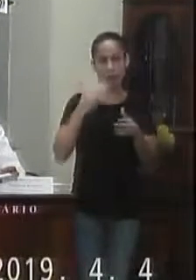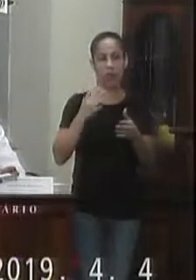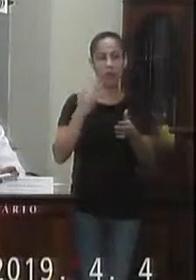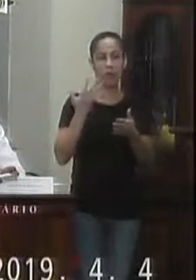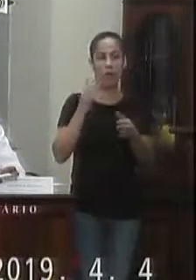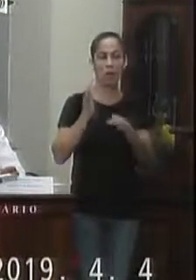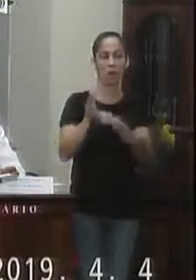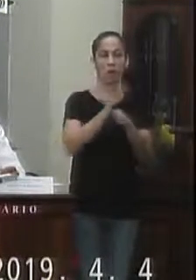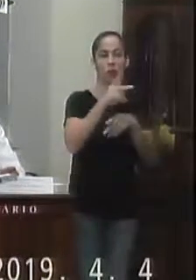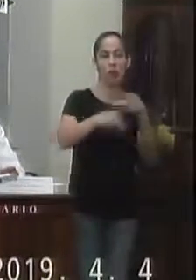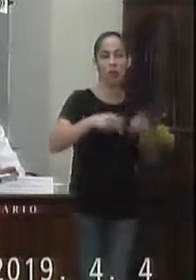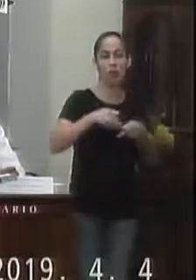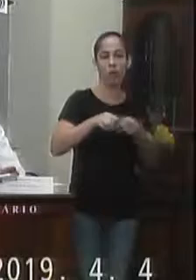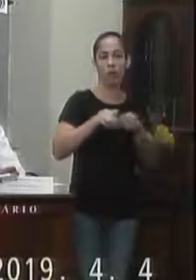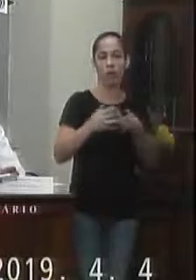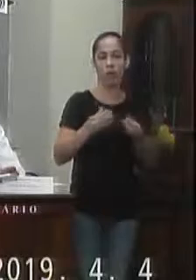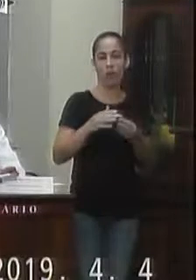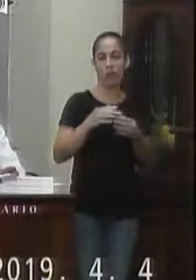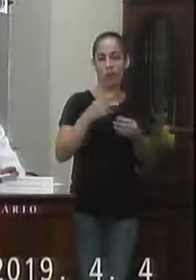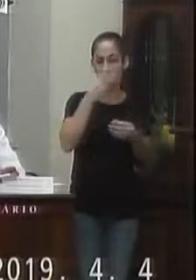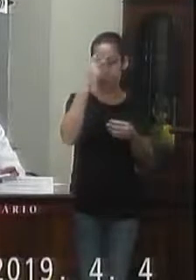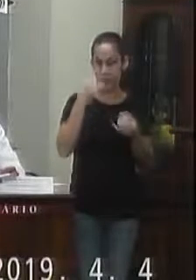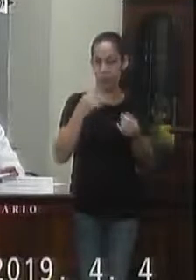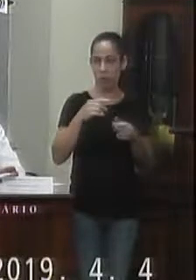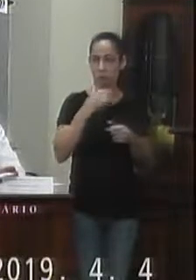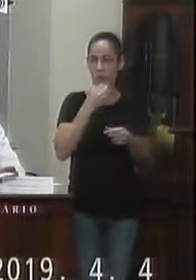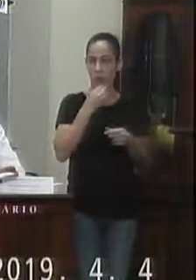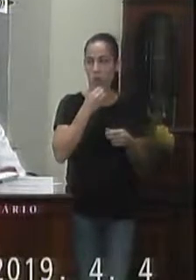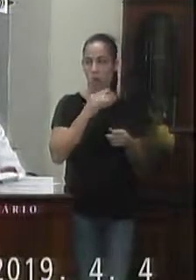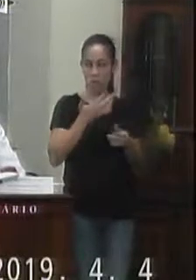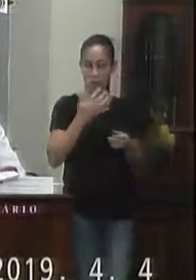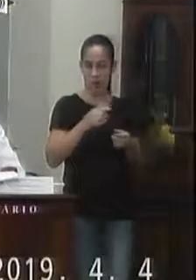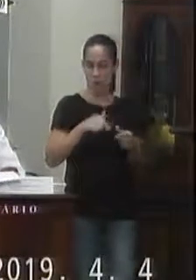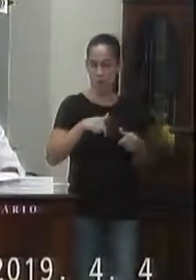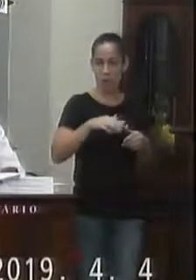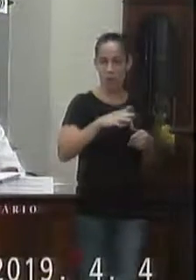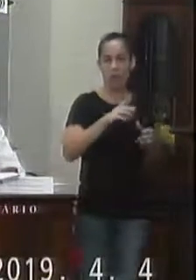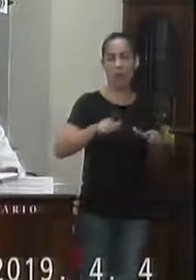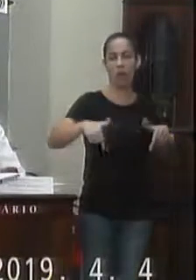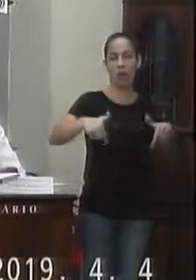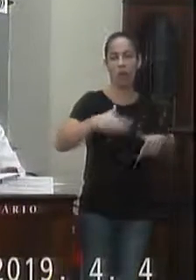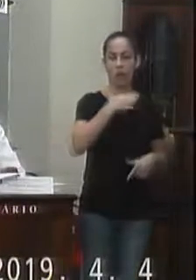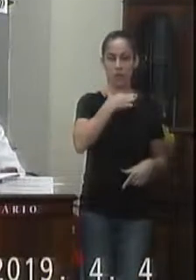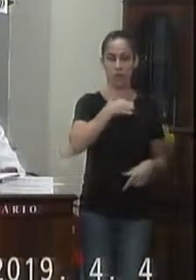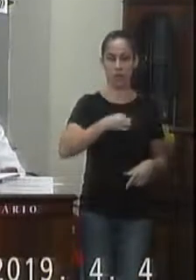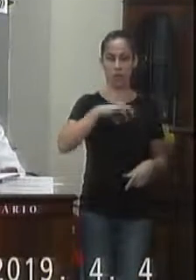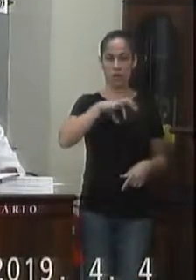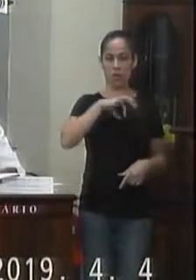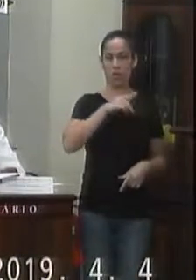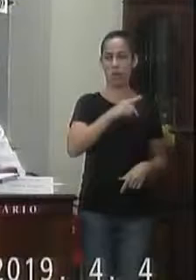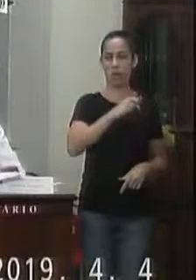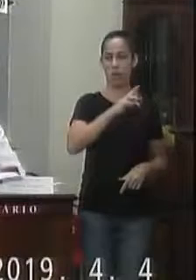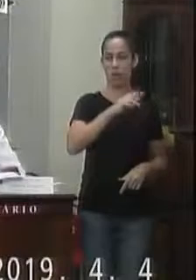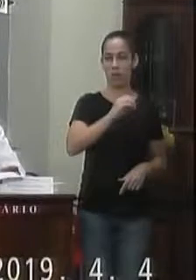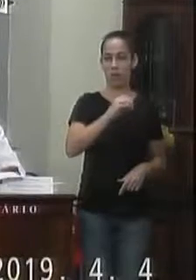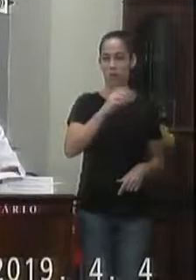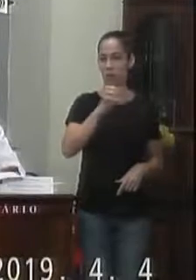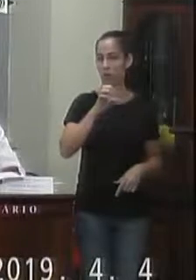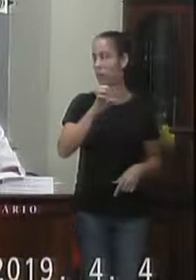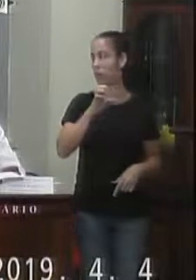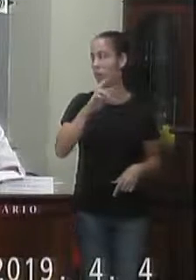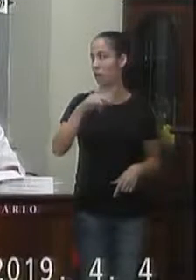e aprimoramento da mão de obra no Estado. Doutor Sérgio já recebeu da Câmara de Vereadores do Rio de Janeiro a medalha Pedro Ernesto, principal homenagem da cidade a